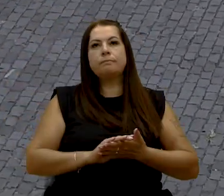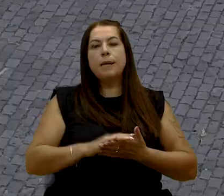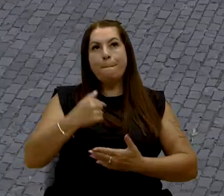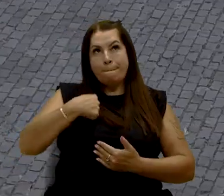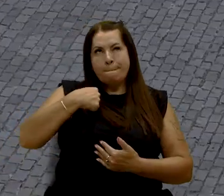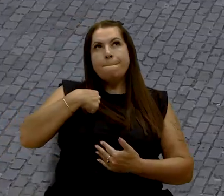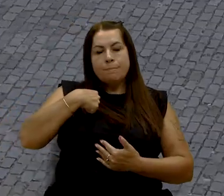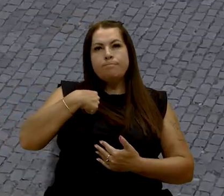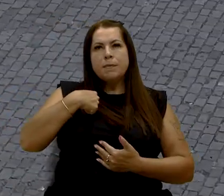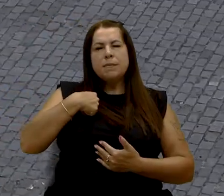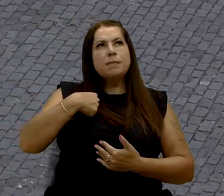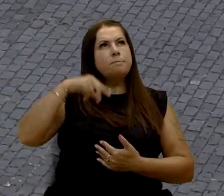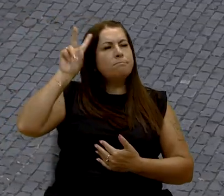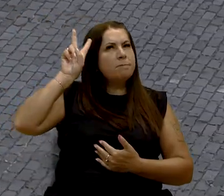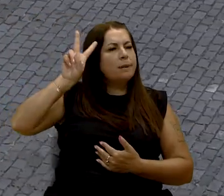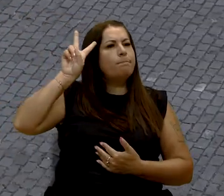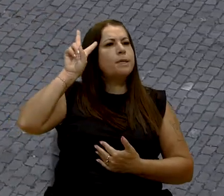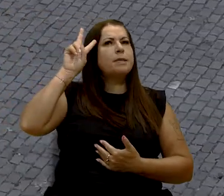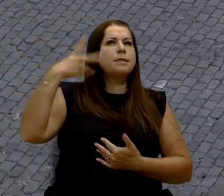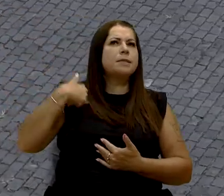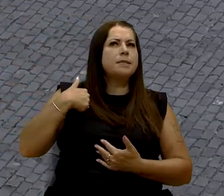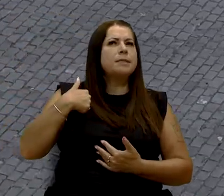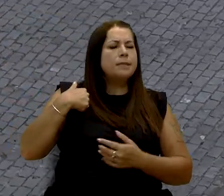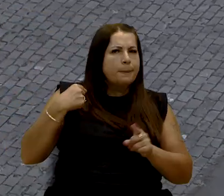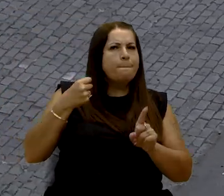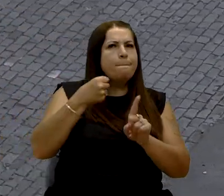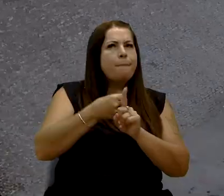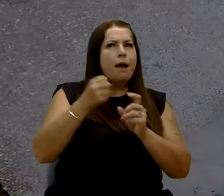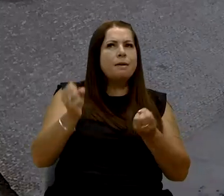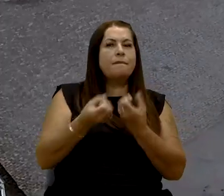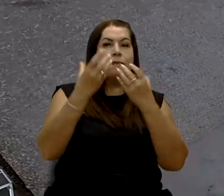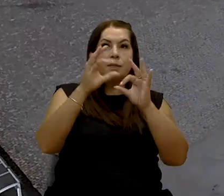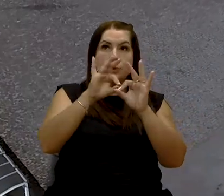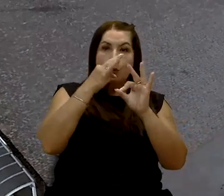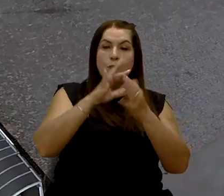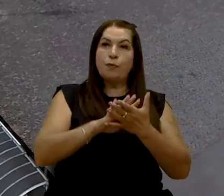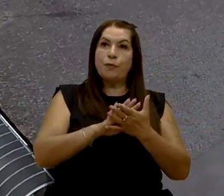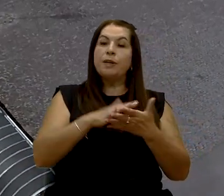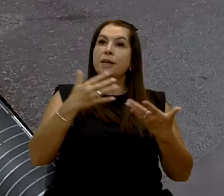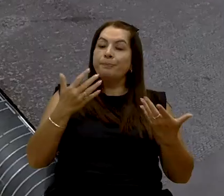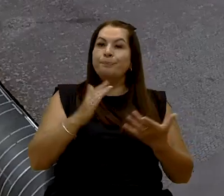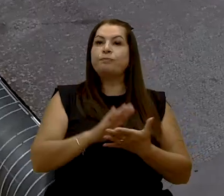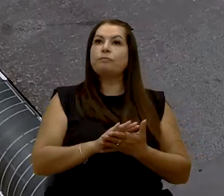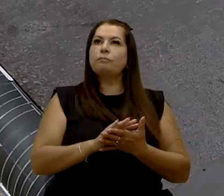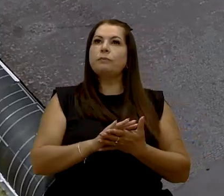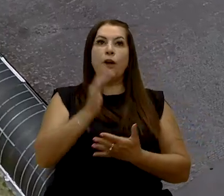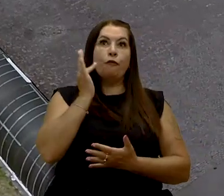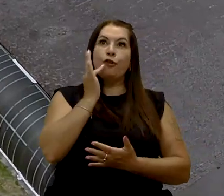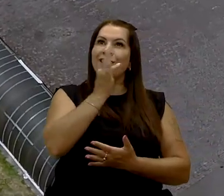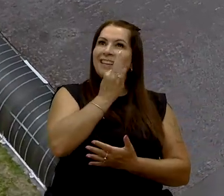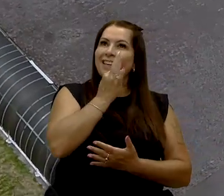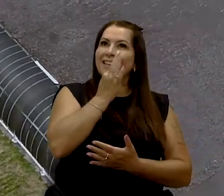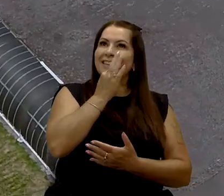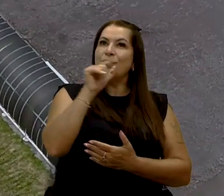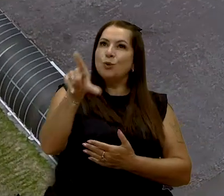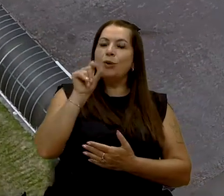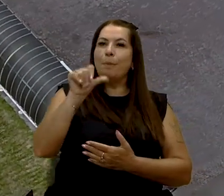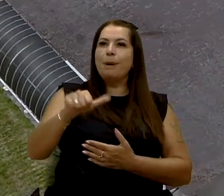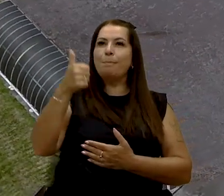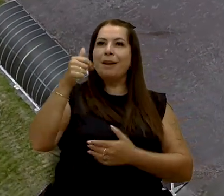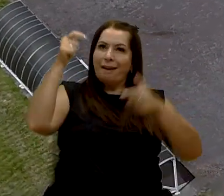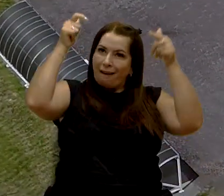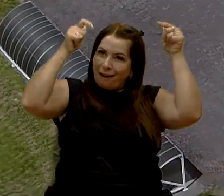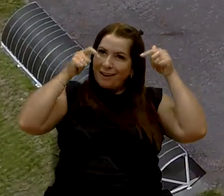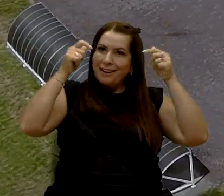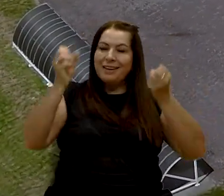rainha. E para mim, uma memória que me impacta na Festa da Uva é quando Forqueta